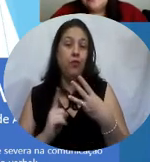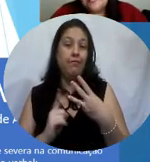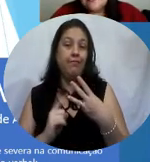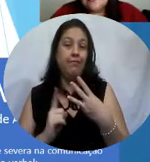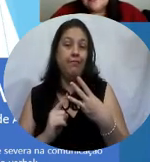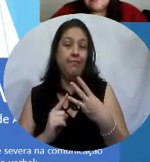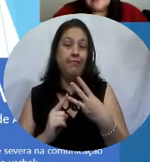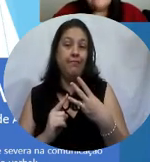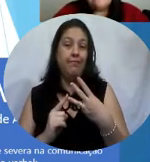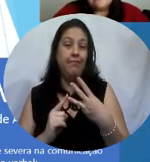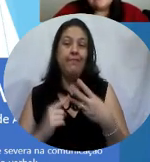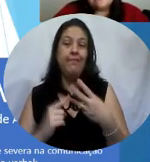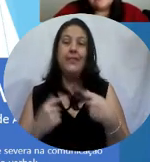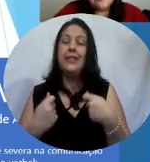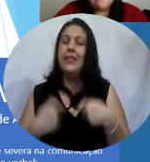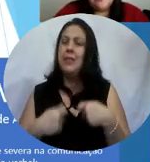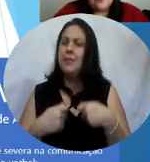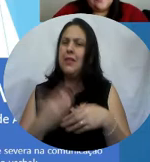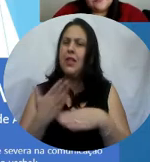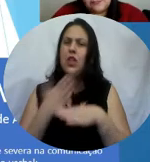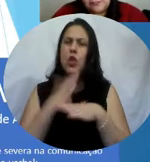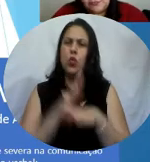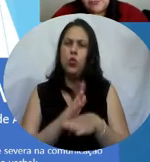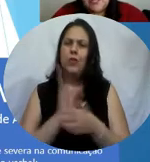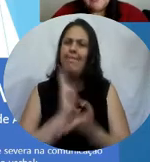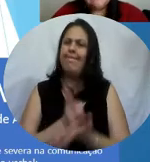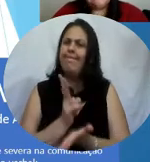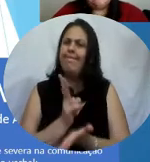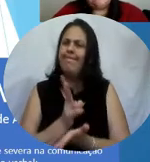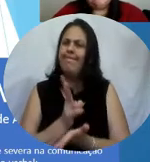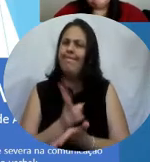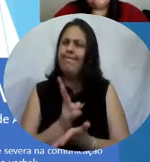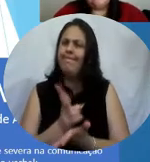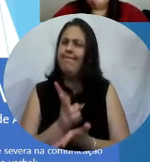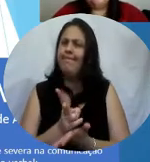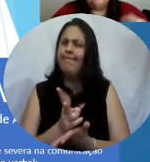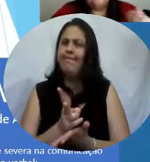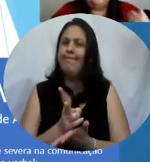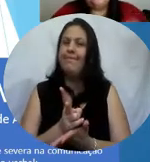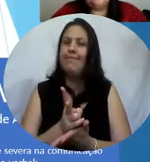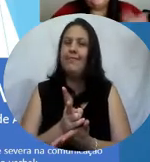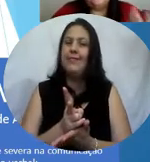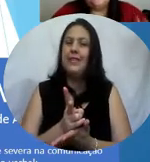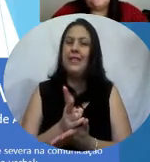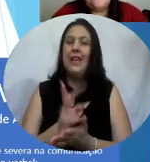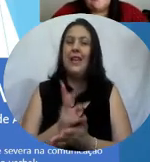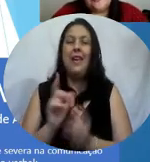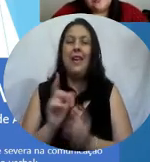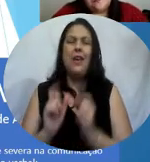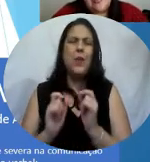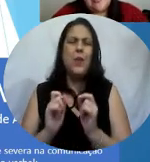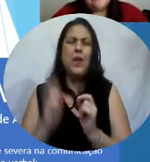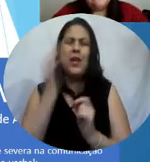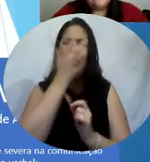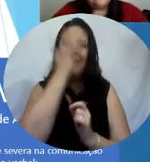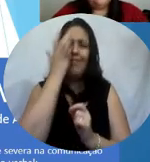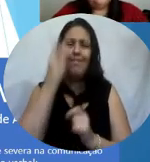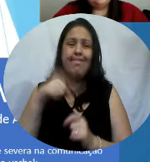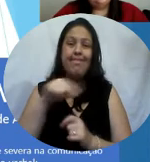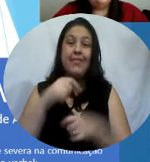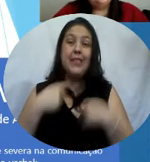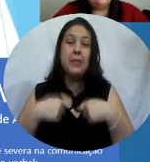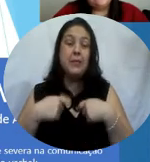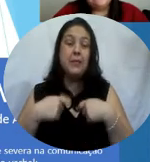o nível 3, que ele necessita de apoio constante. São aqueles casos que apresentam maior comprometimento